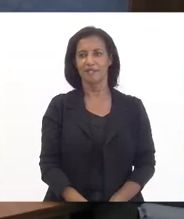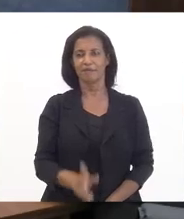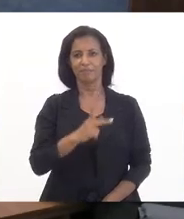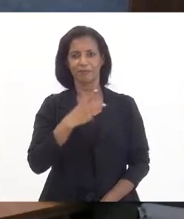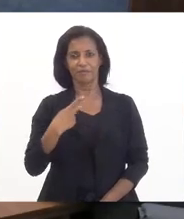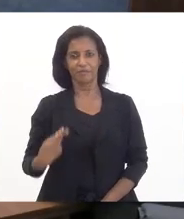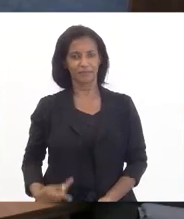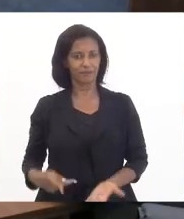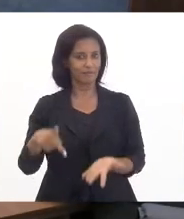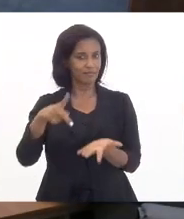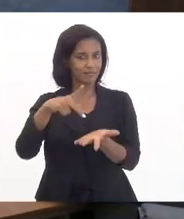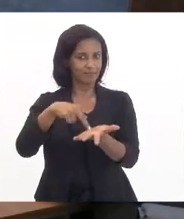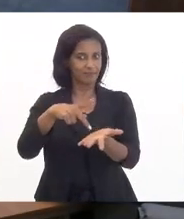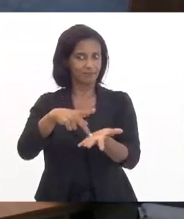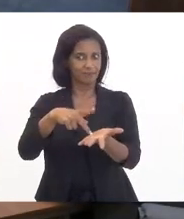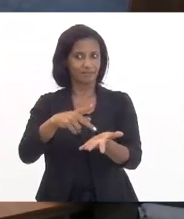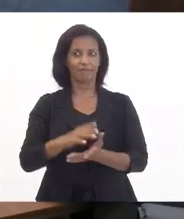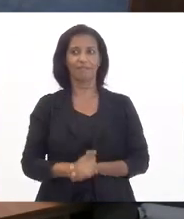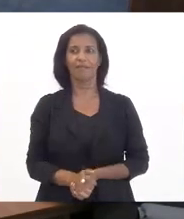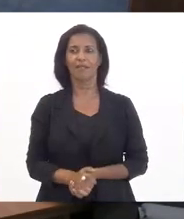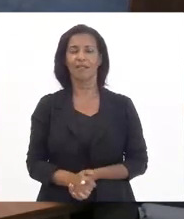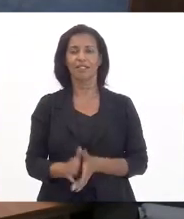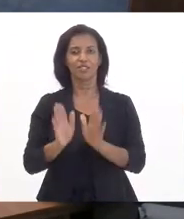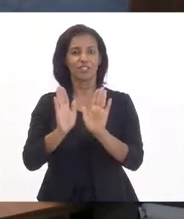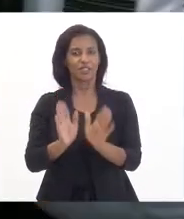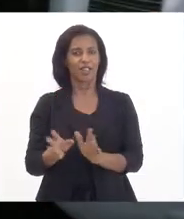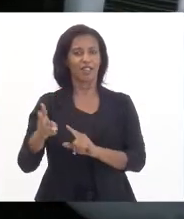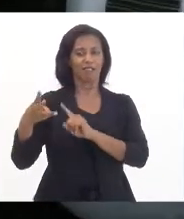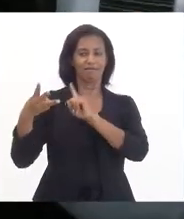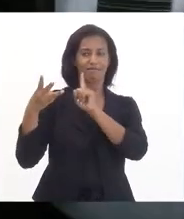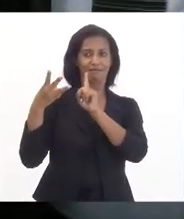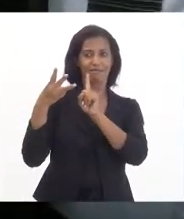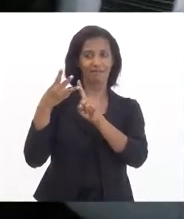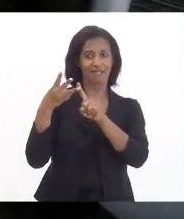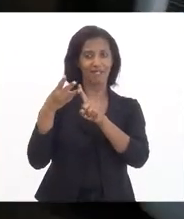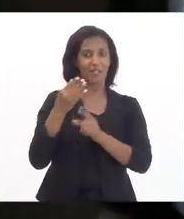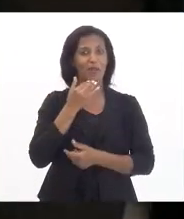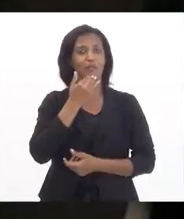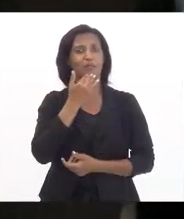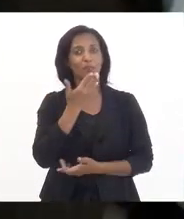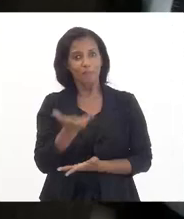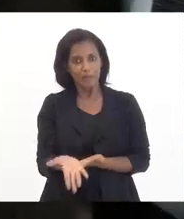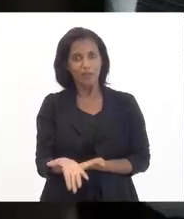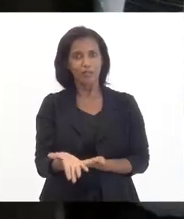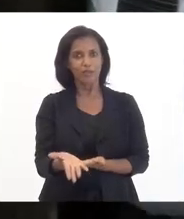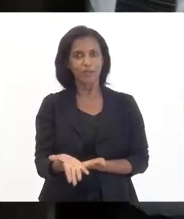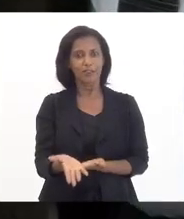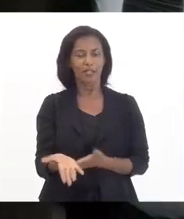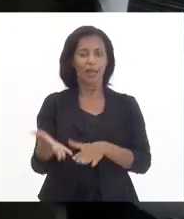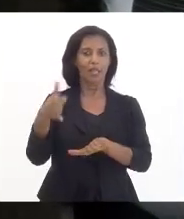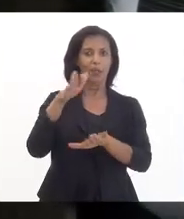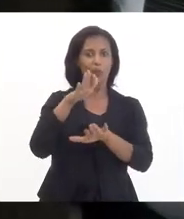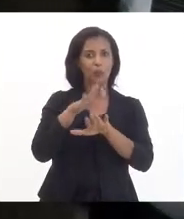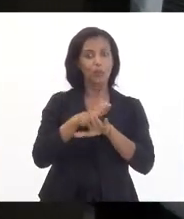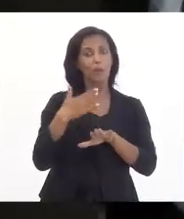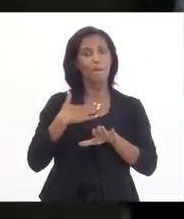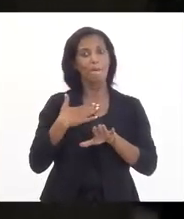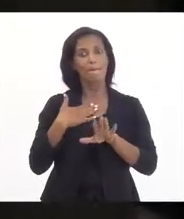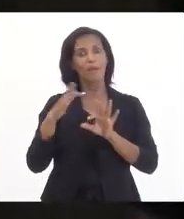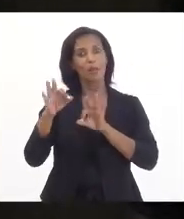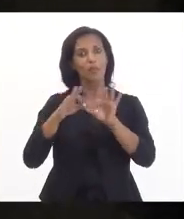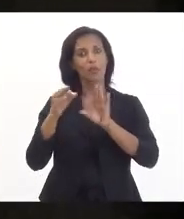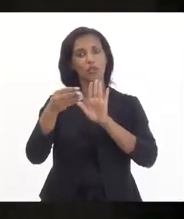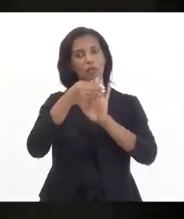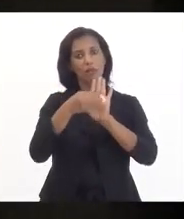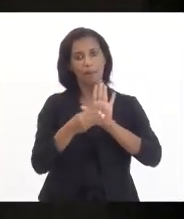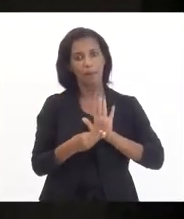Presidente, na verdade, já é a terceira vez que eu venho pedir aqui a inclusão dos meus projetos na